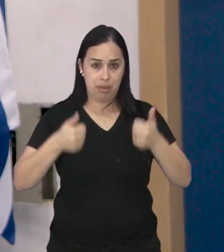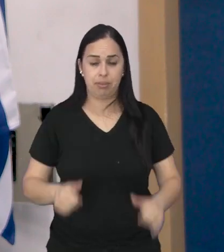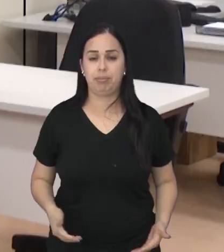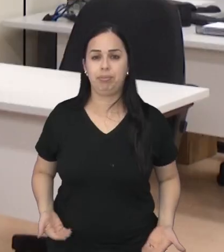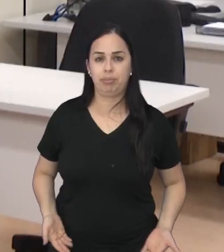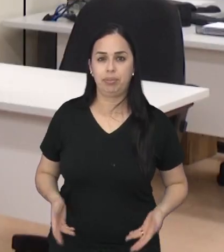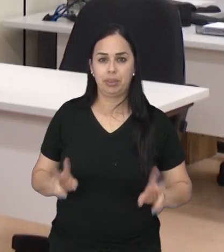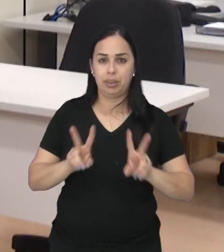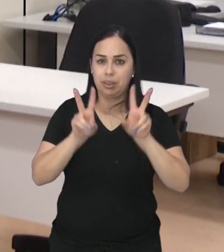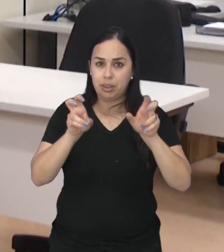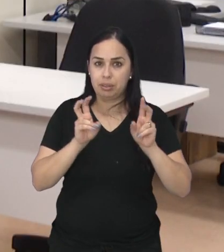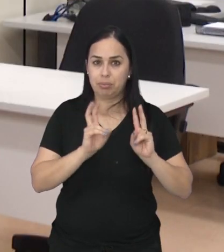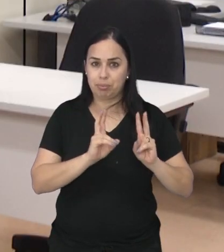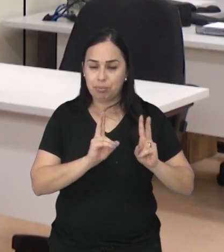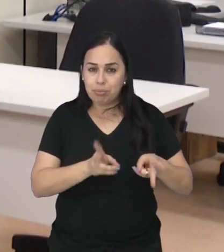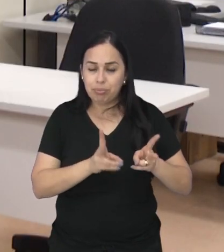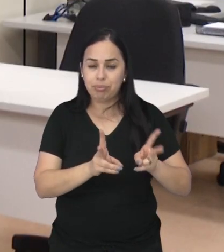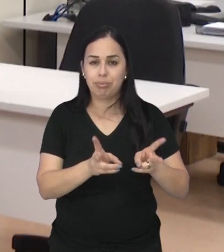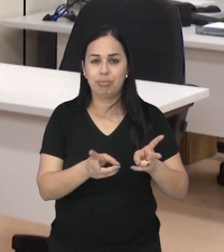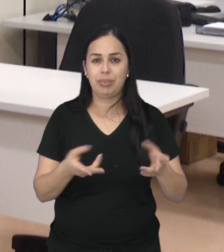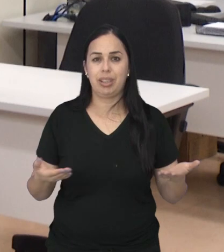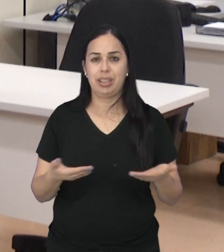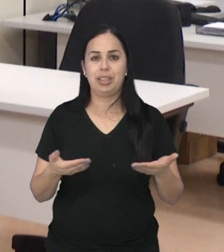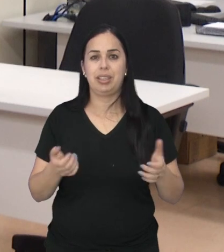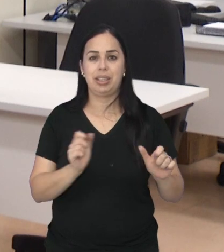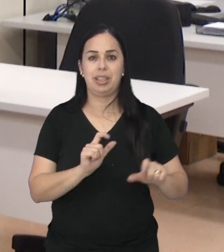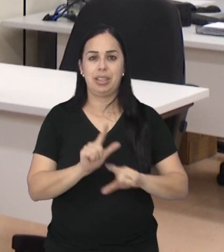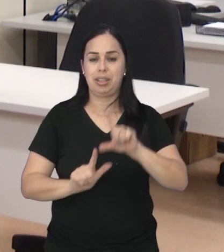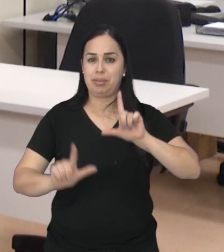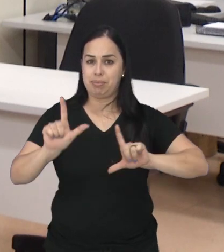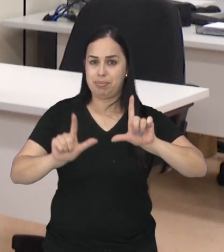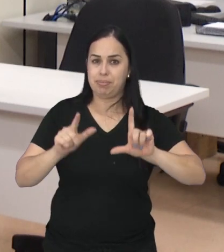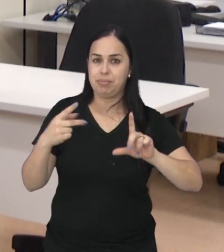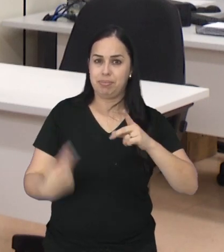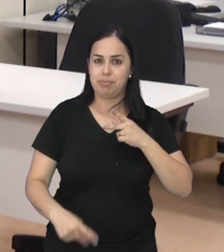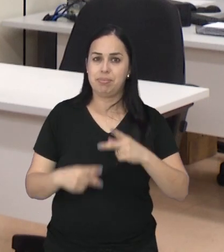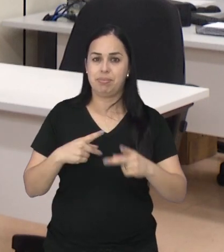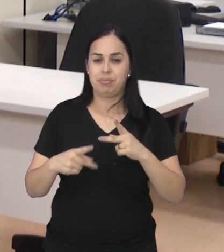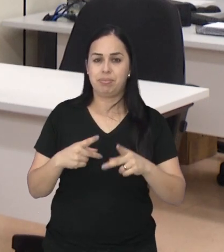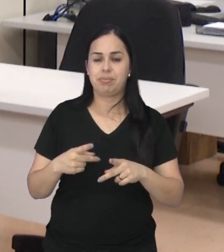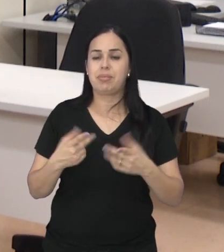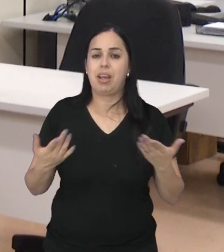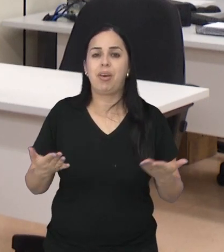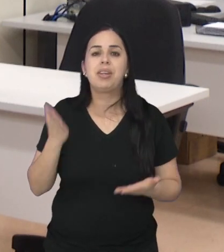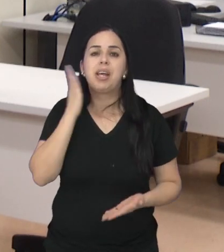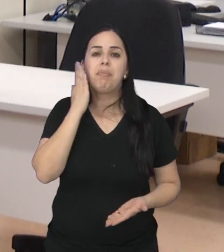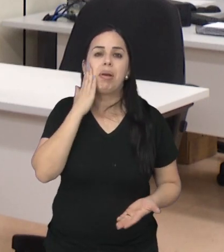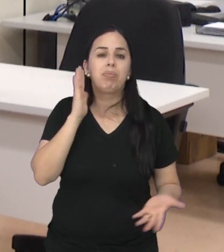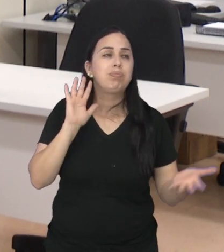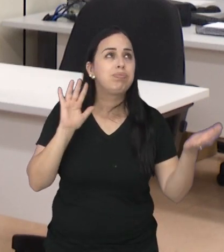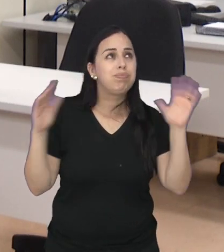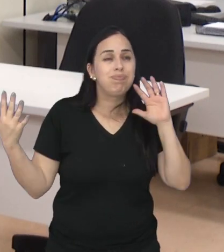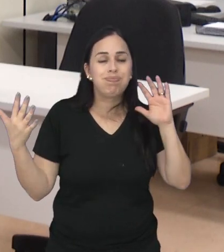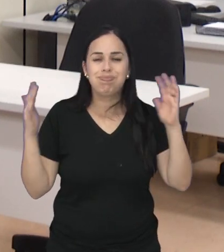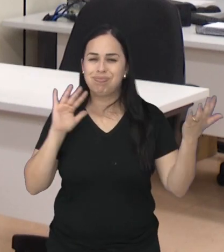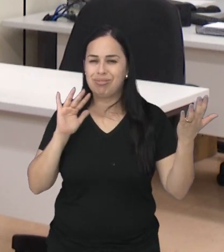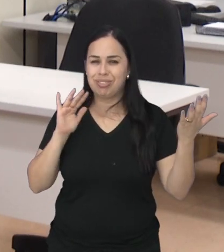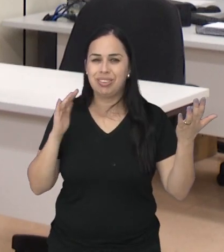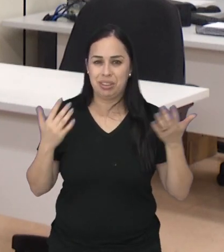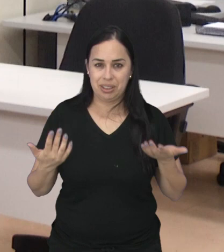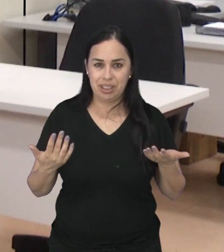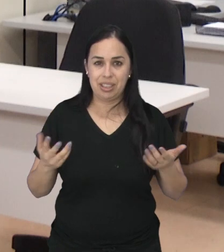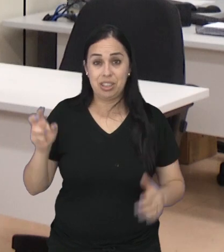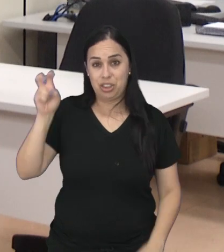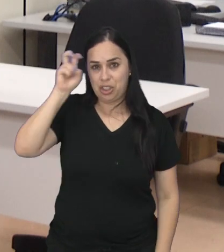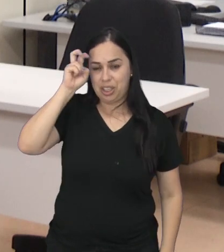segurança da cidade. E continuamos com o Boletim Legislativo aqui na TV Câmara de São José dos Campos. Hora da gente saber como é que fica o tempo